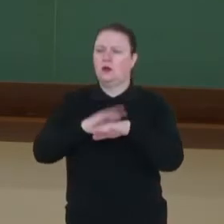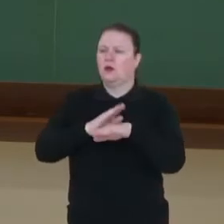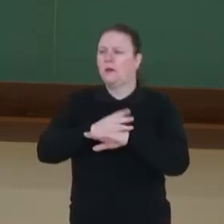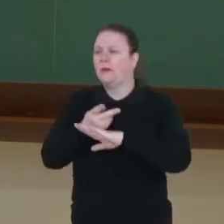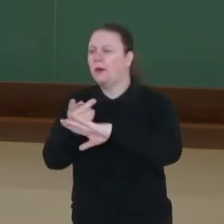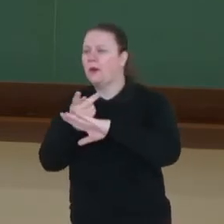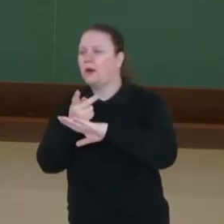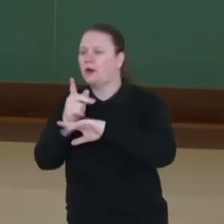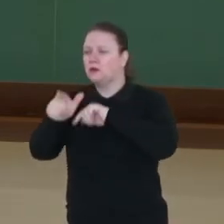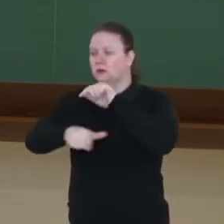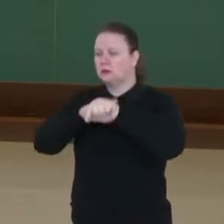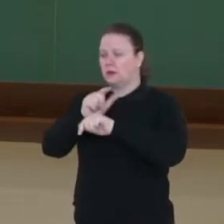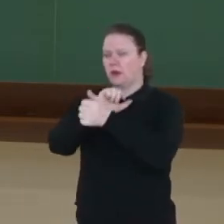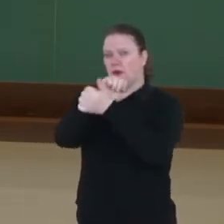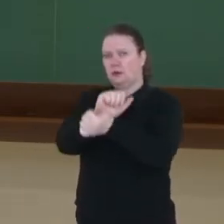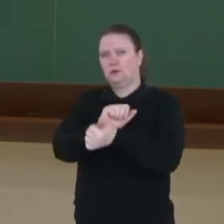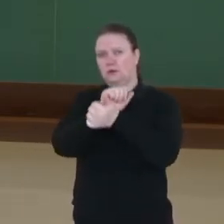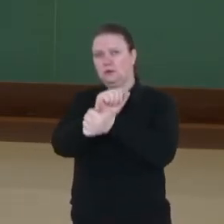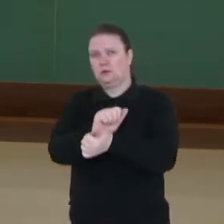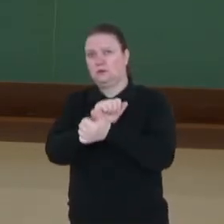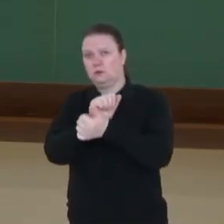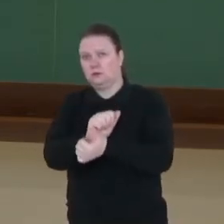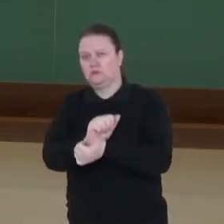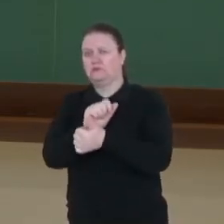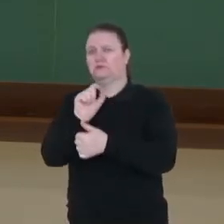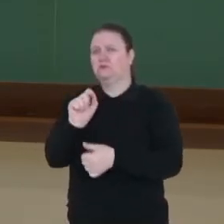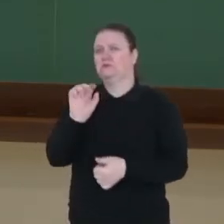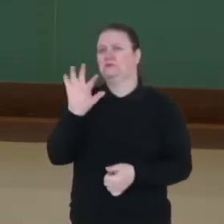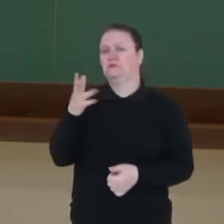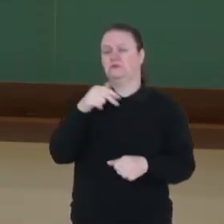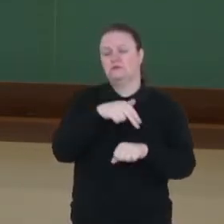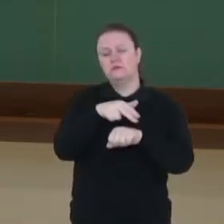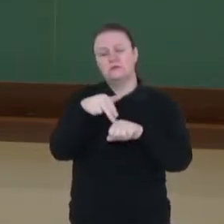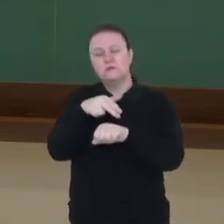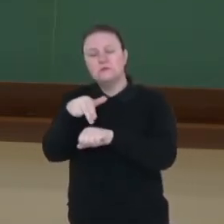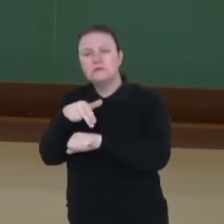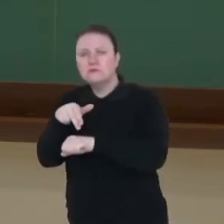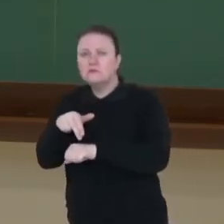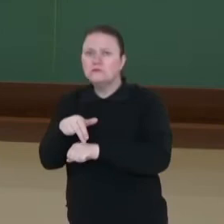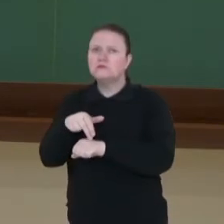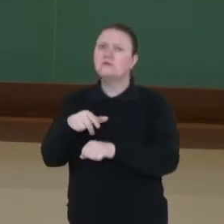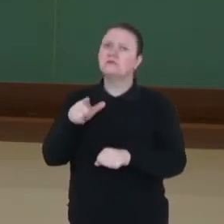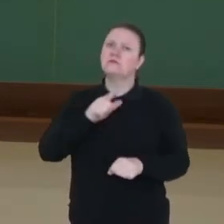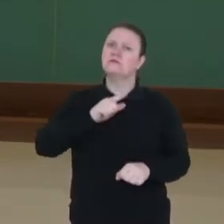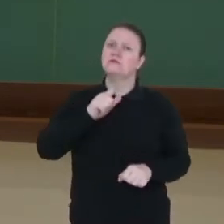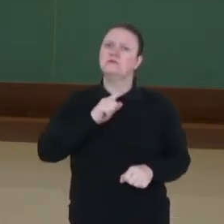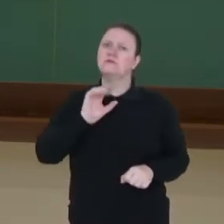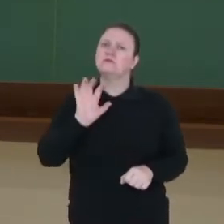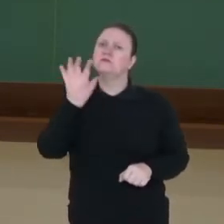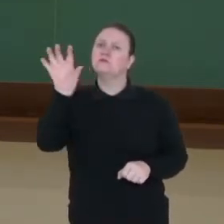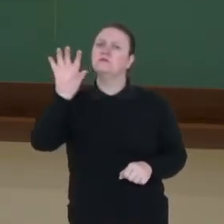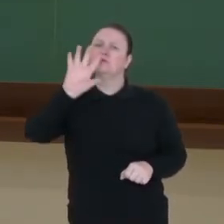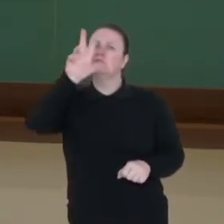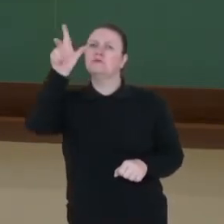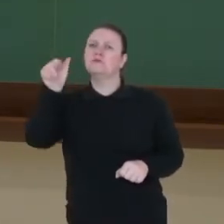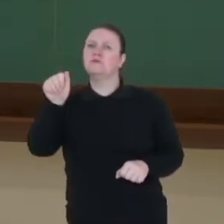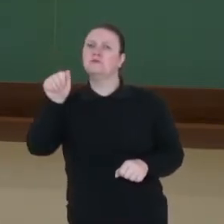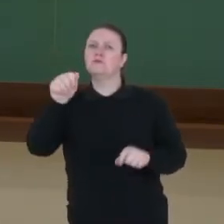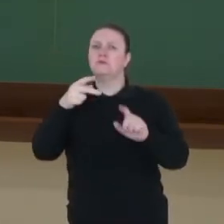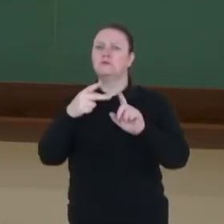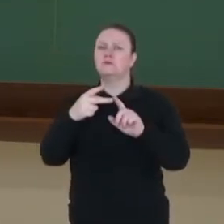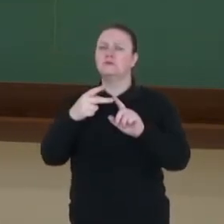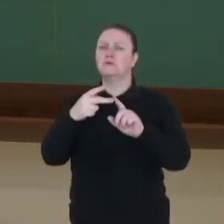escravo determinado a essas populações. Essas nações que tinham dominado ali o continente,